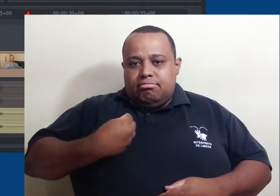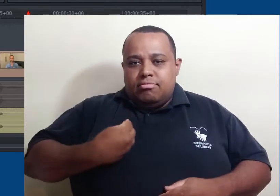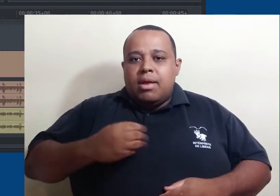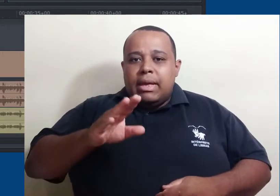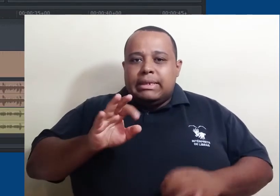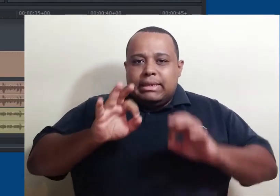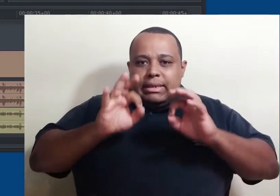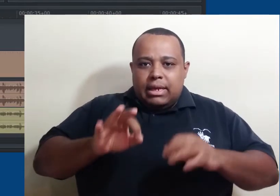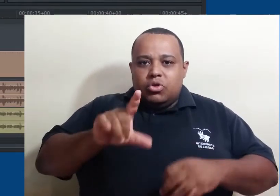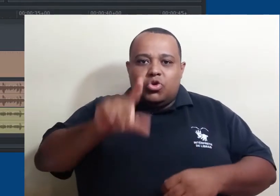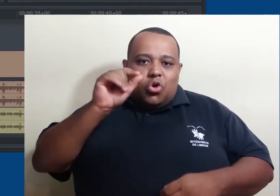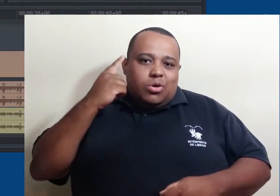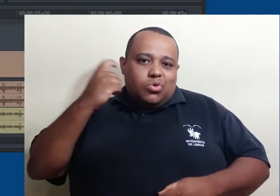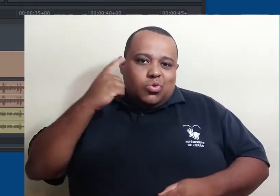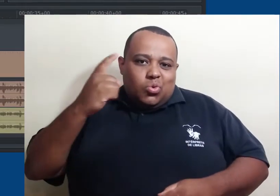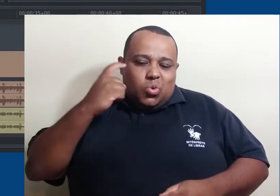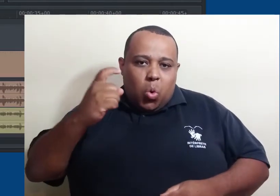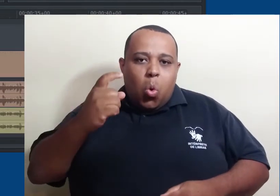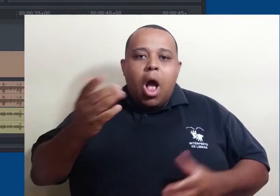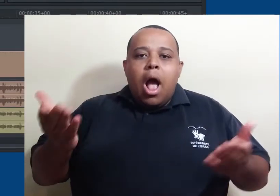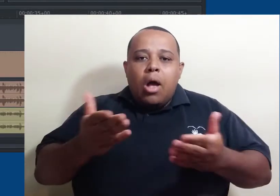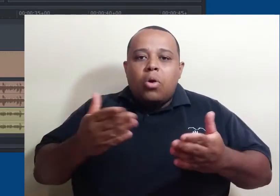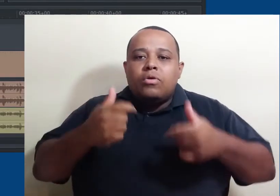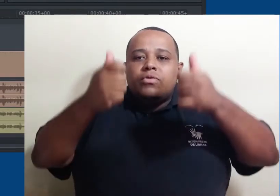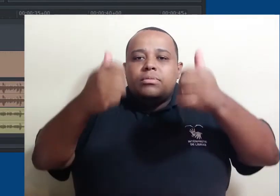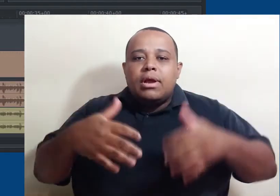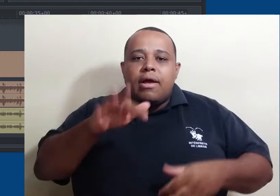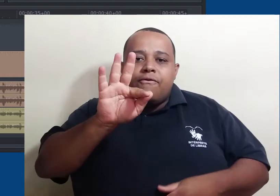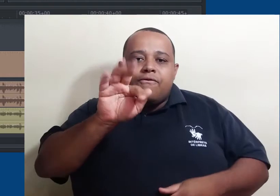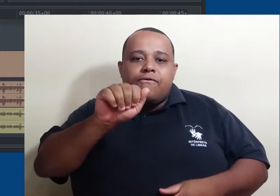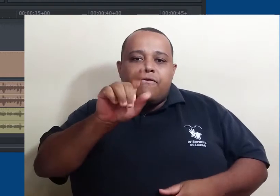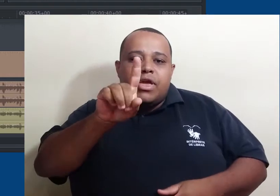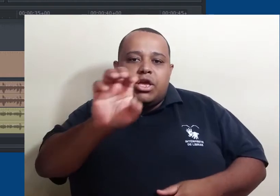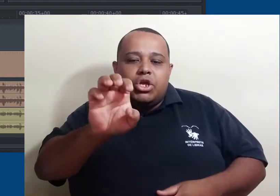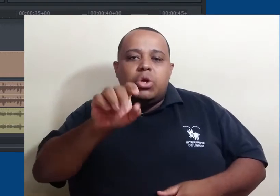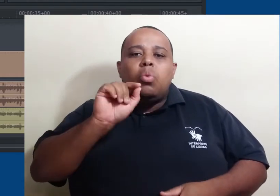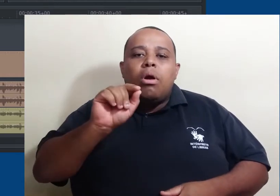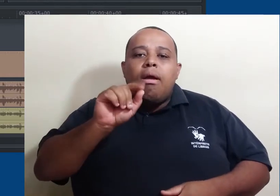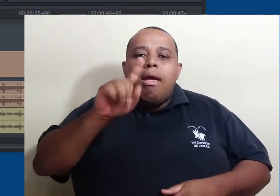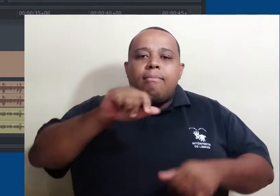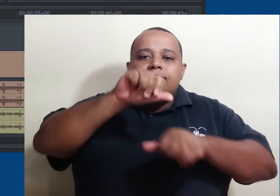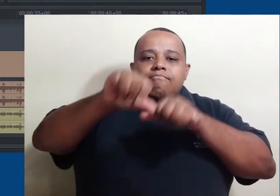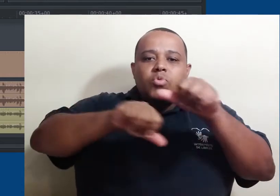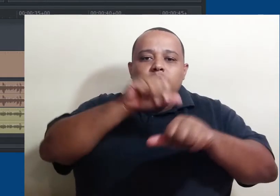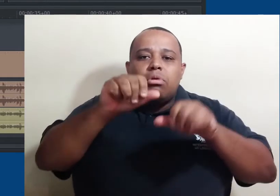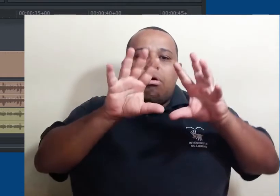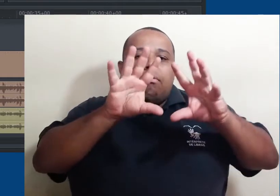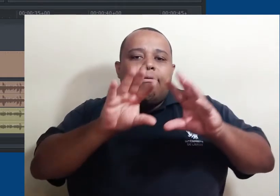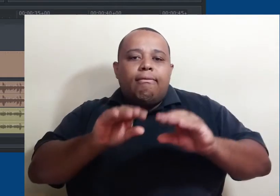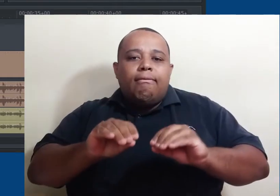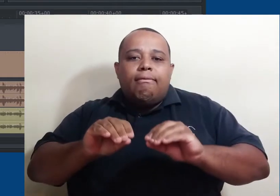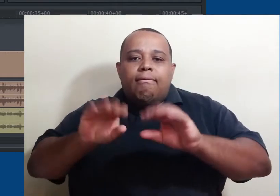é o de baixo. O que eu quero mostrar para vocês agora vai ser o fade ou a dissolução, que é uma transição mais suave do que só um corte seco. Por exemplo, aqui quando a gente dá